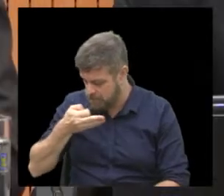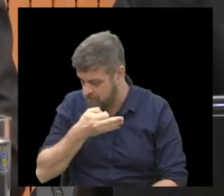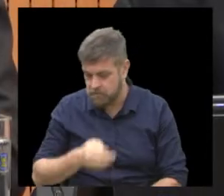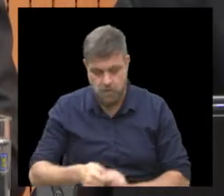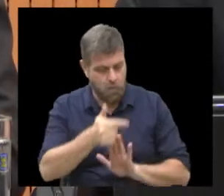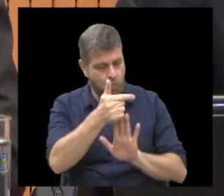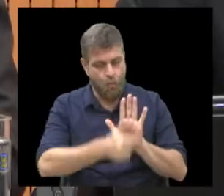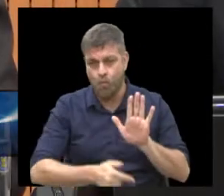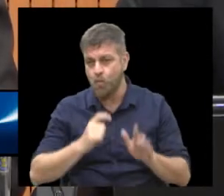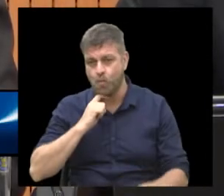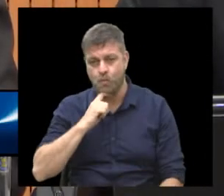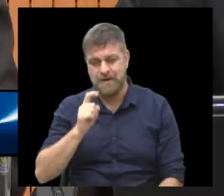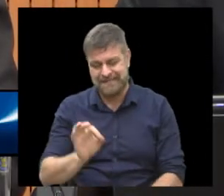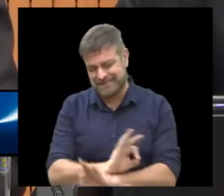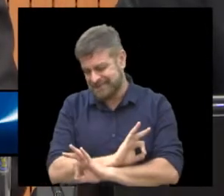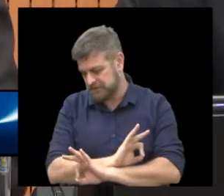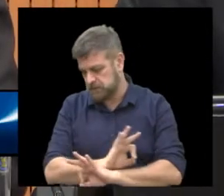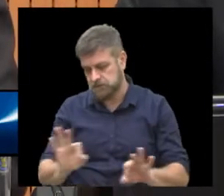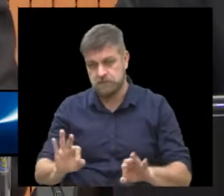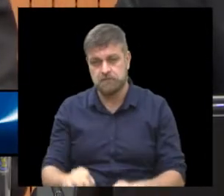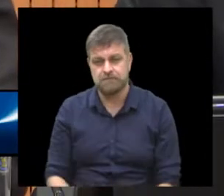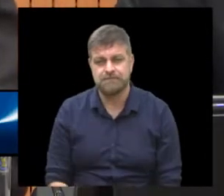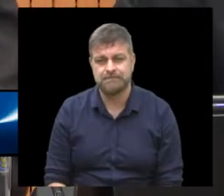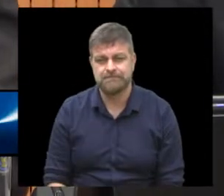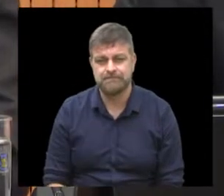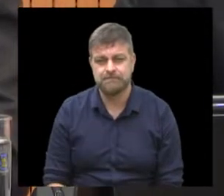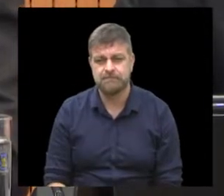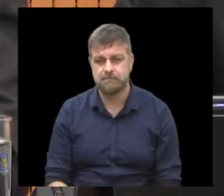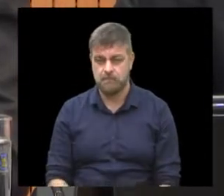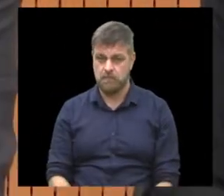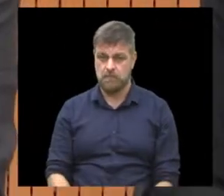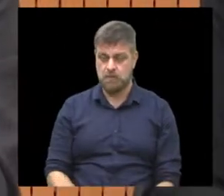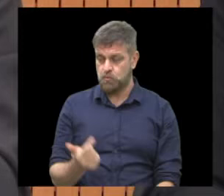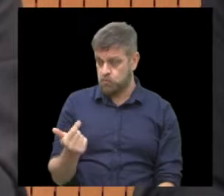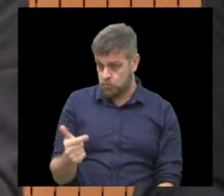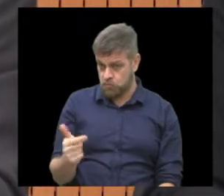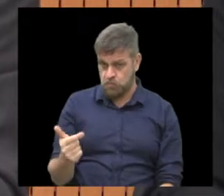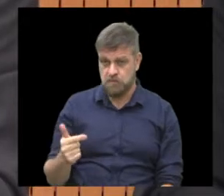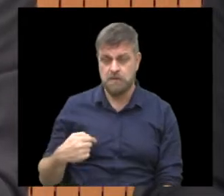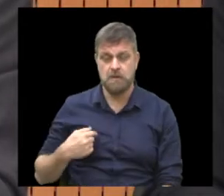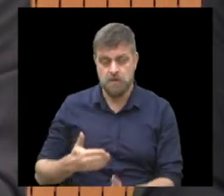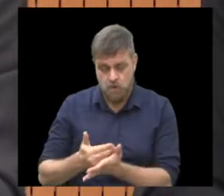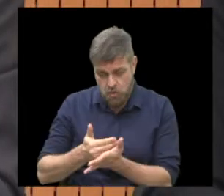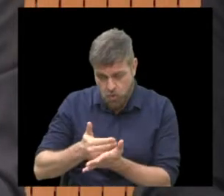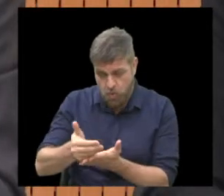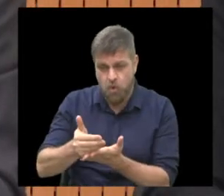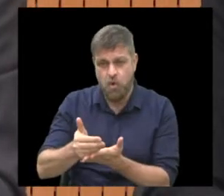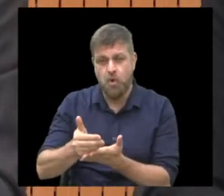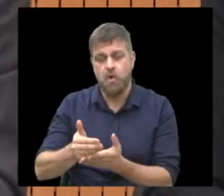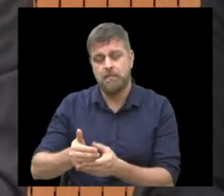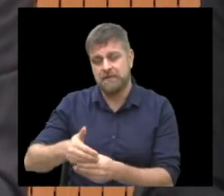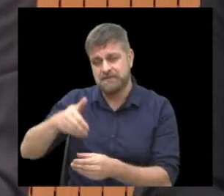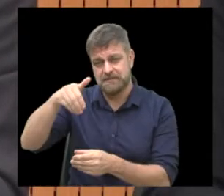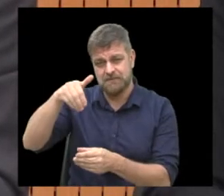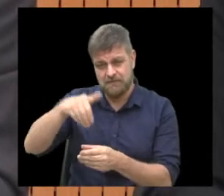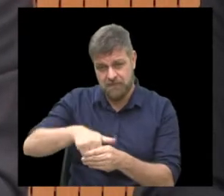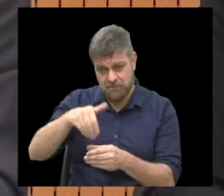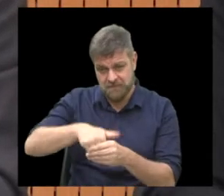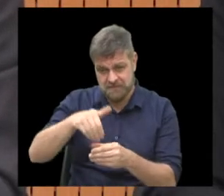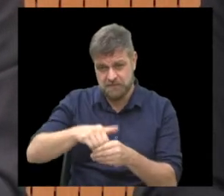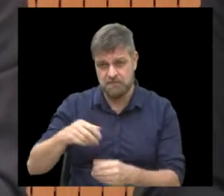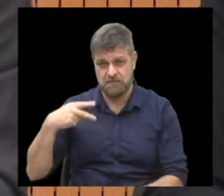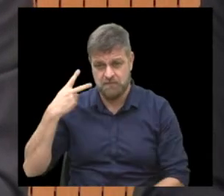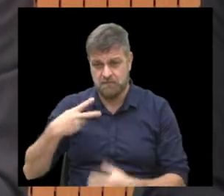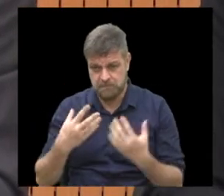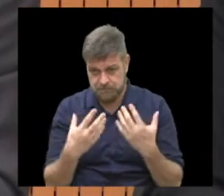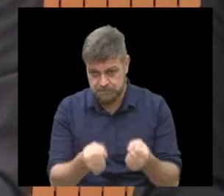matéria. Não, senhor presidente, não há vereadores inscritos para a discussão. Não havendo vereadores inscritos à discussão, o projeto vai à